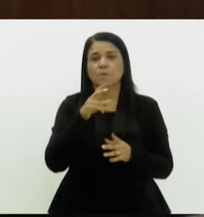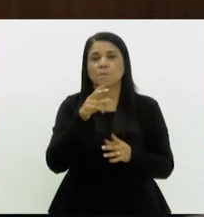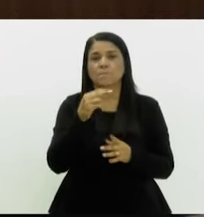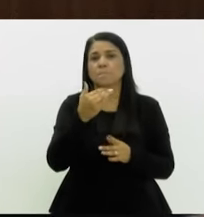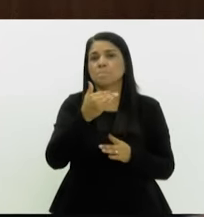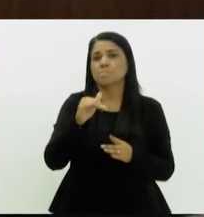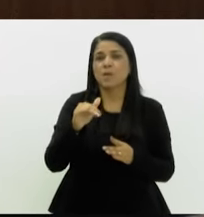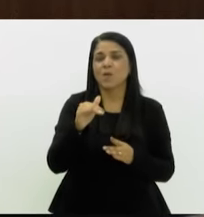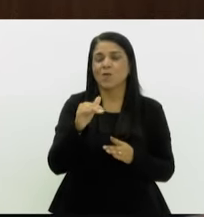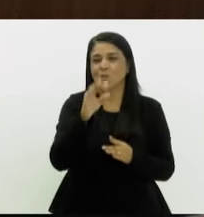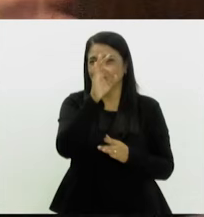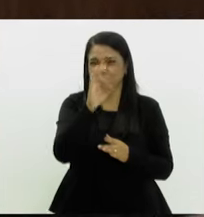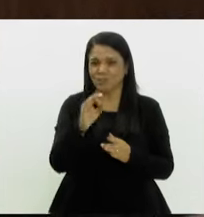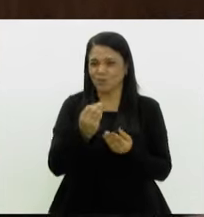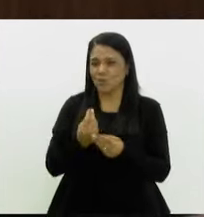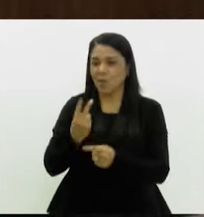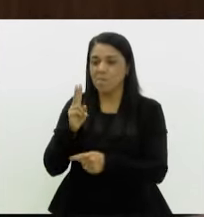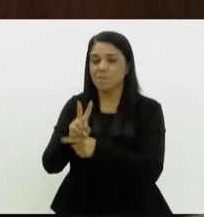Nunca ninguém quis.